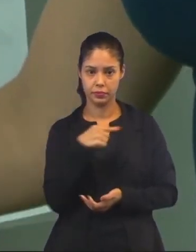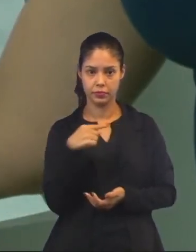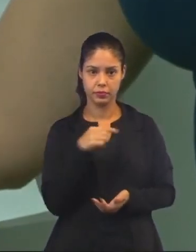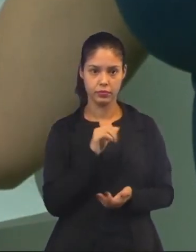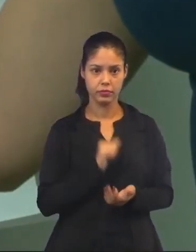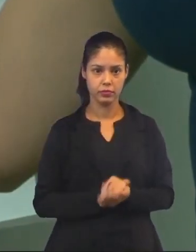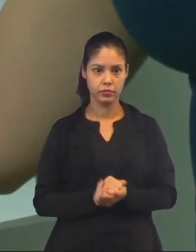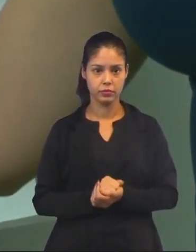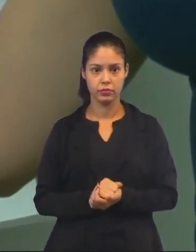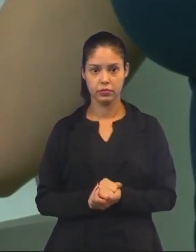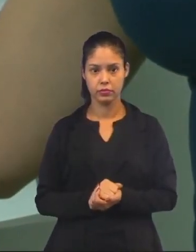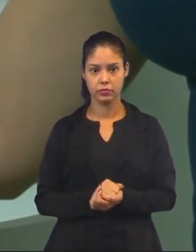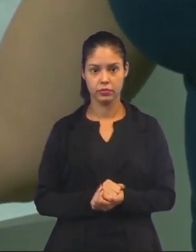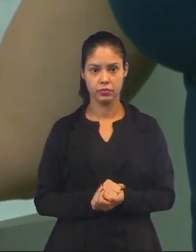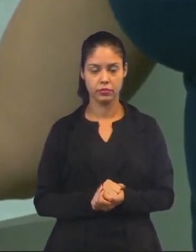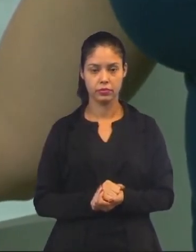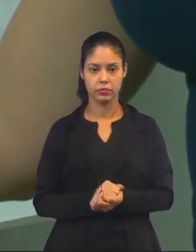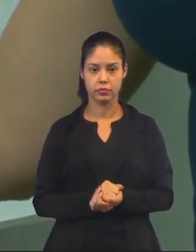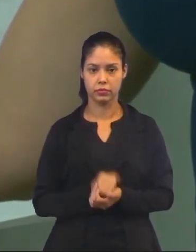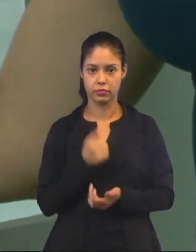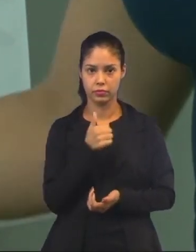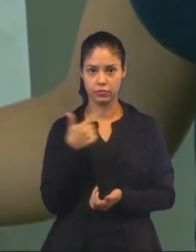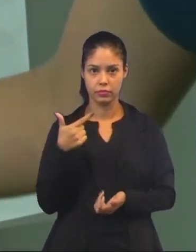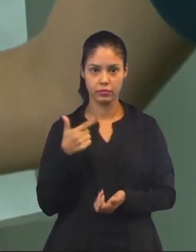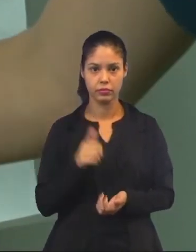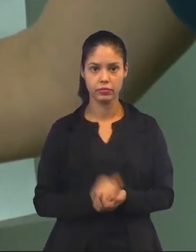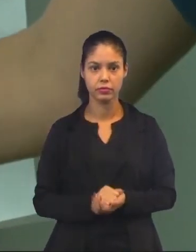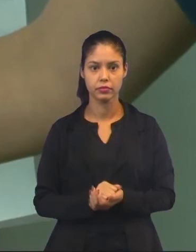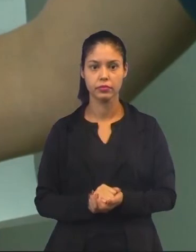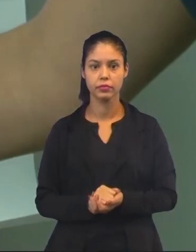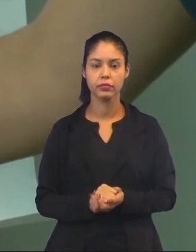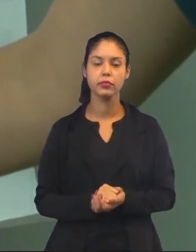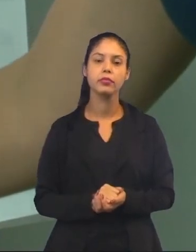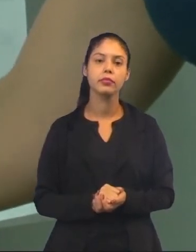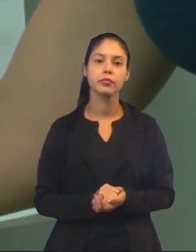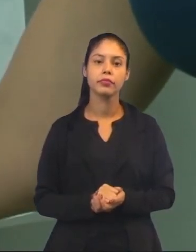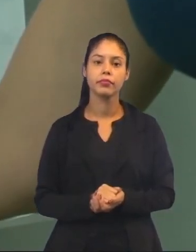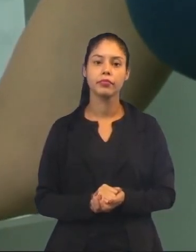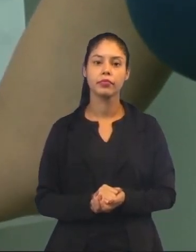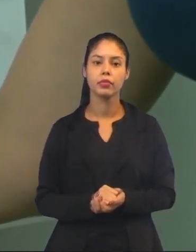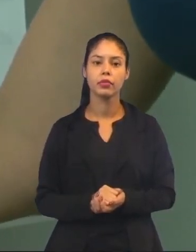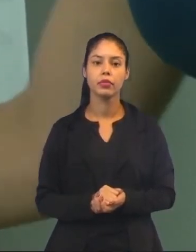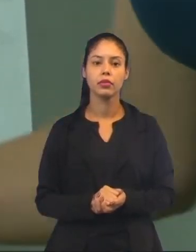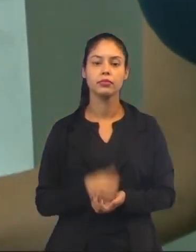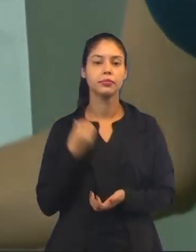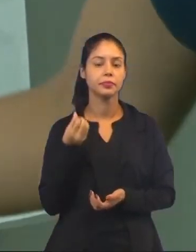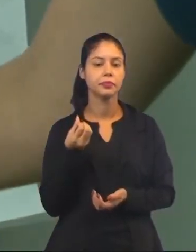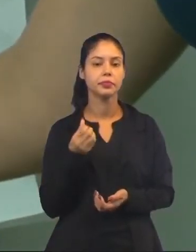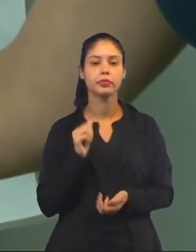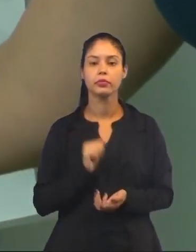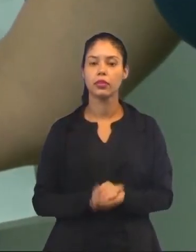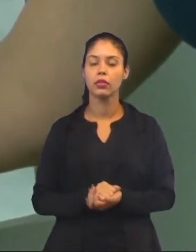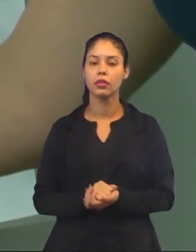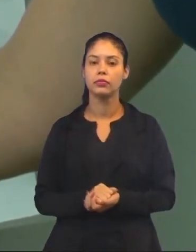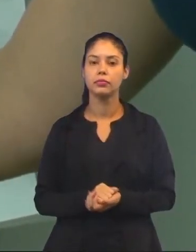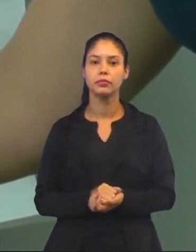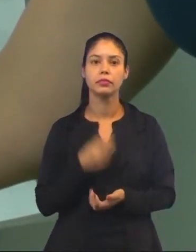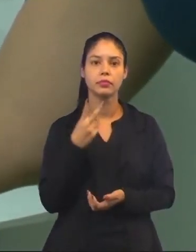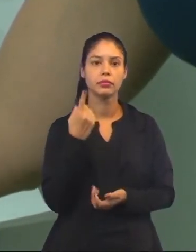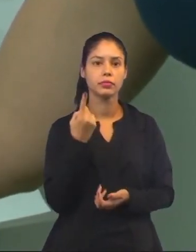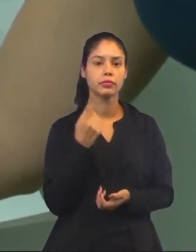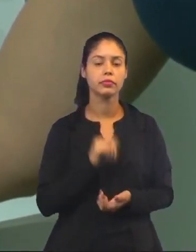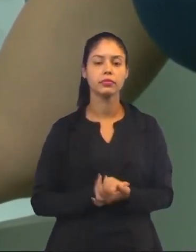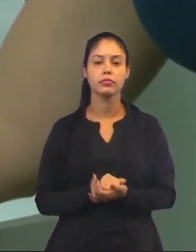menos já está aqui, 12. 8 menos 2, 6.